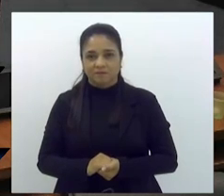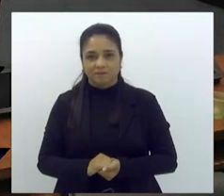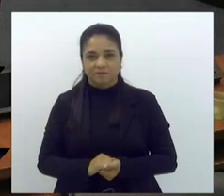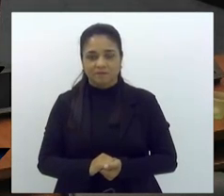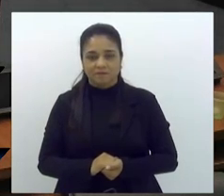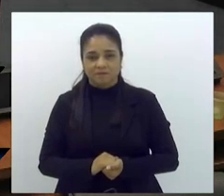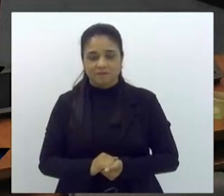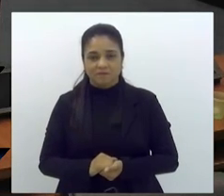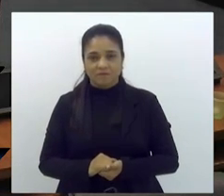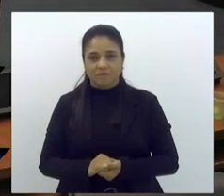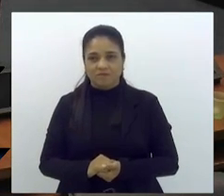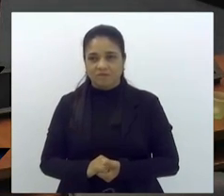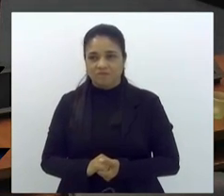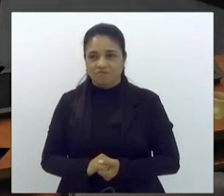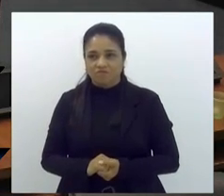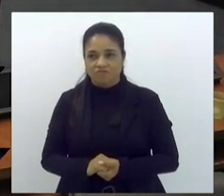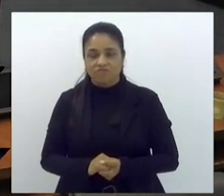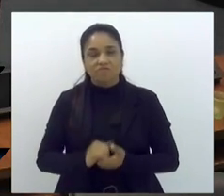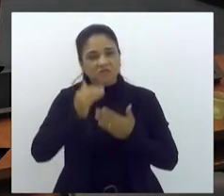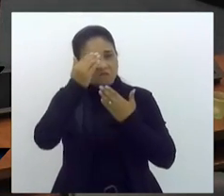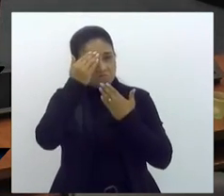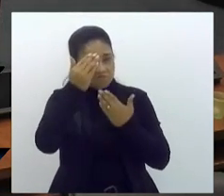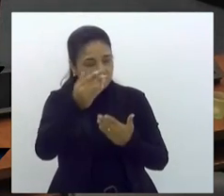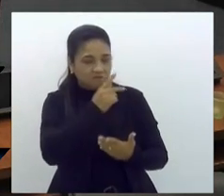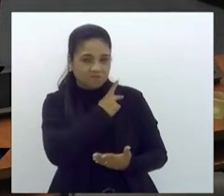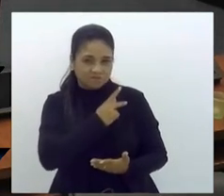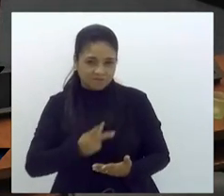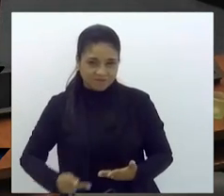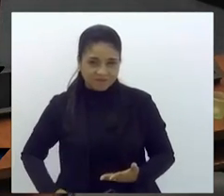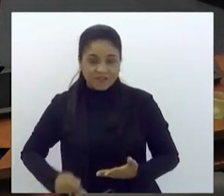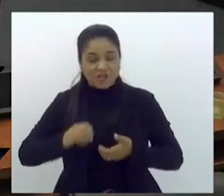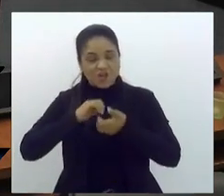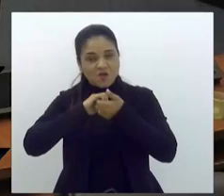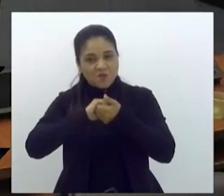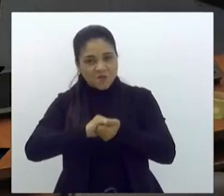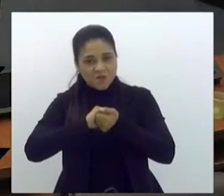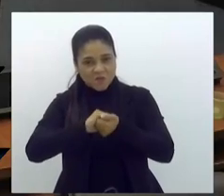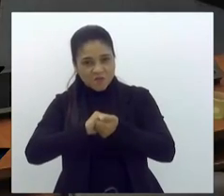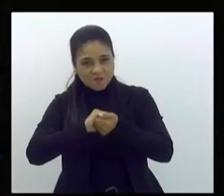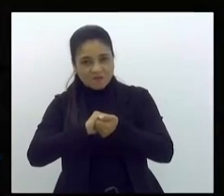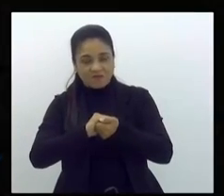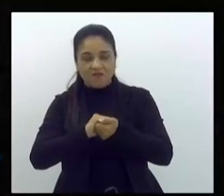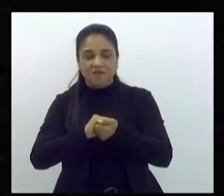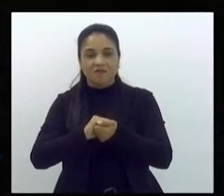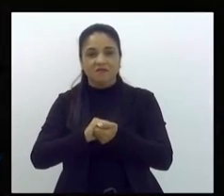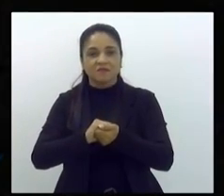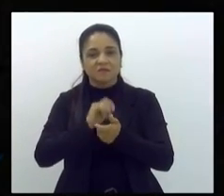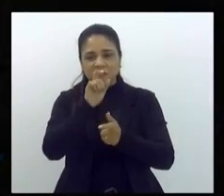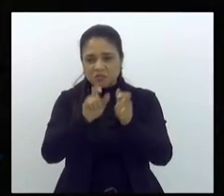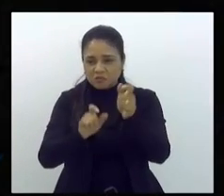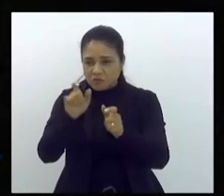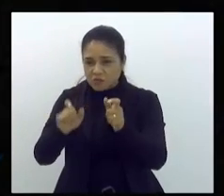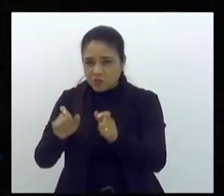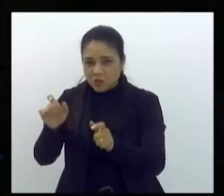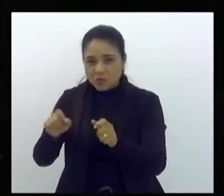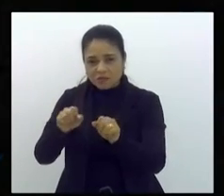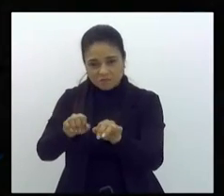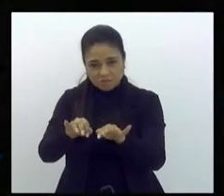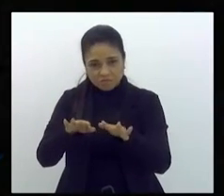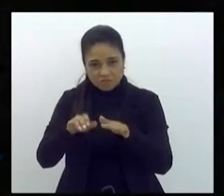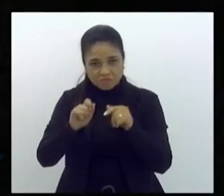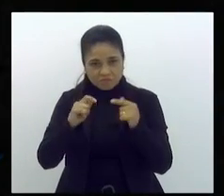Obrigada Presidente queria cumprimentar as pessoas que estão na casa ainda